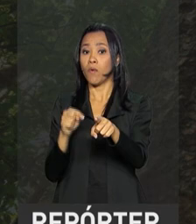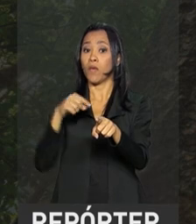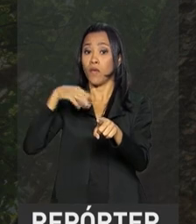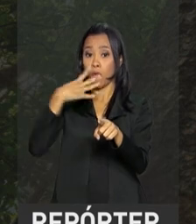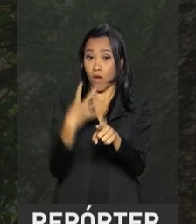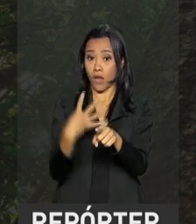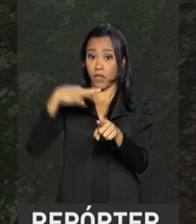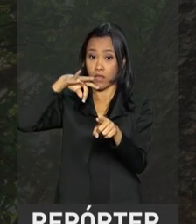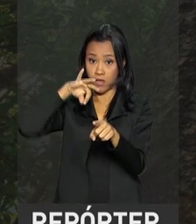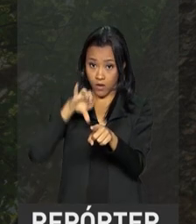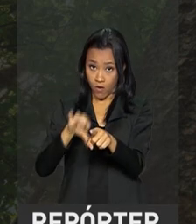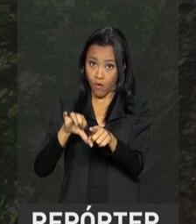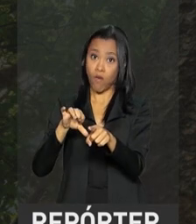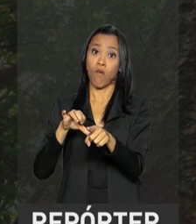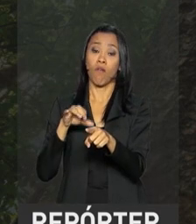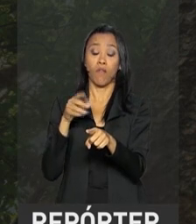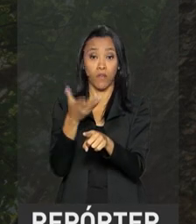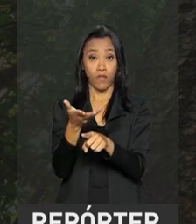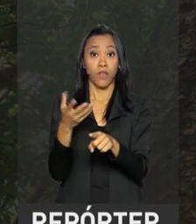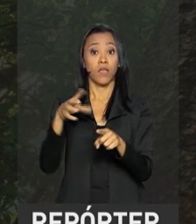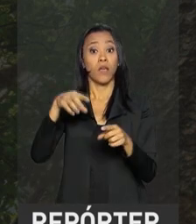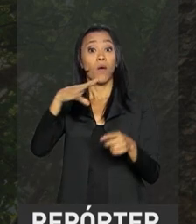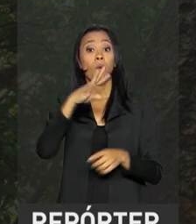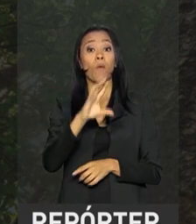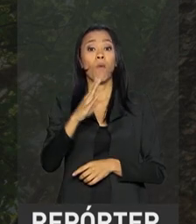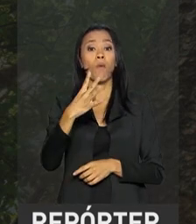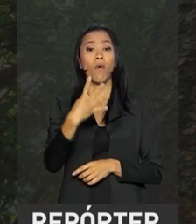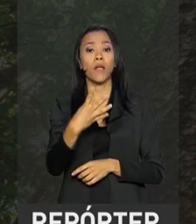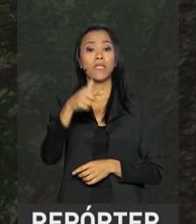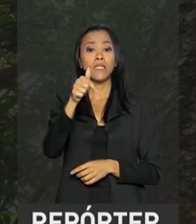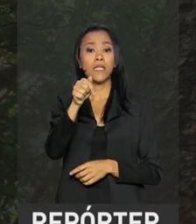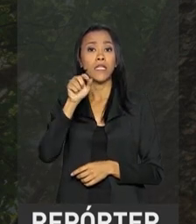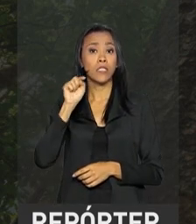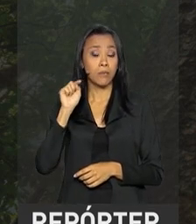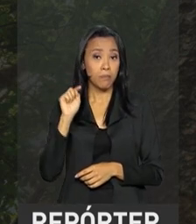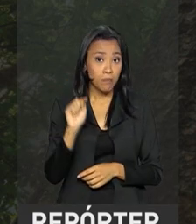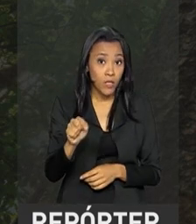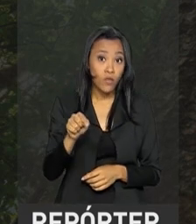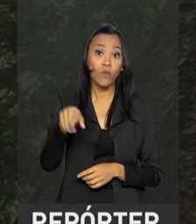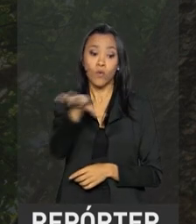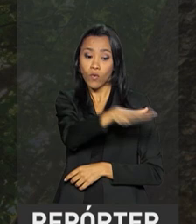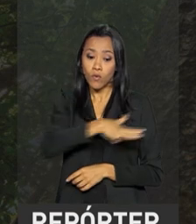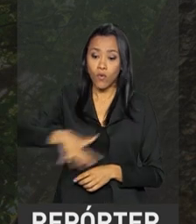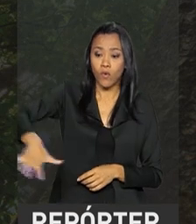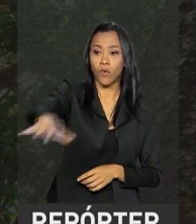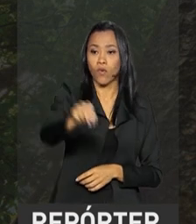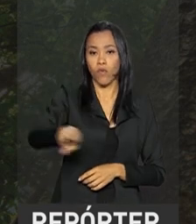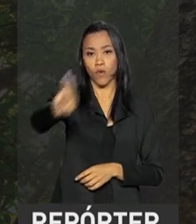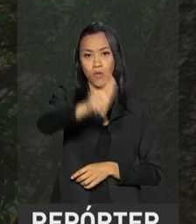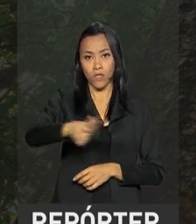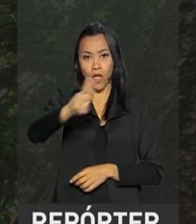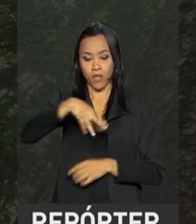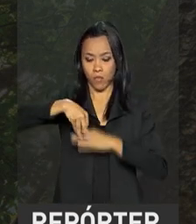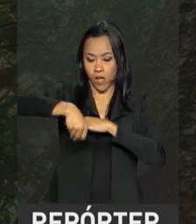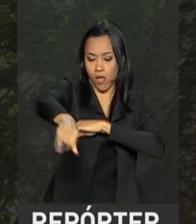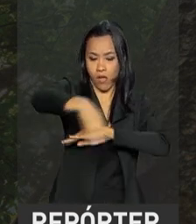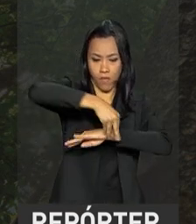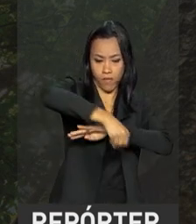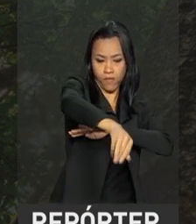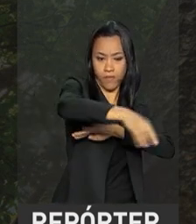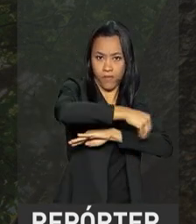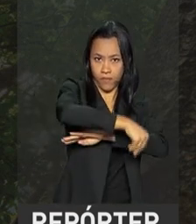quilômetros quadrados 47 mil hectares foram usados para plantar soja na safra